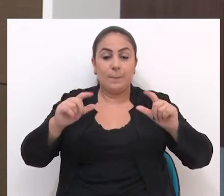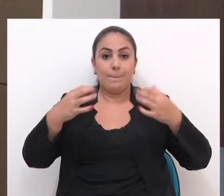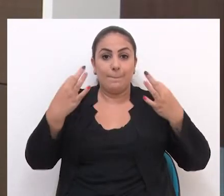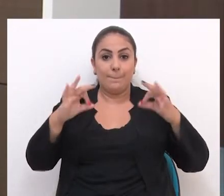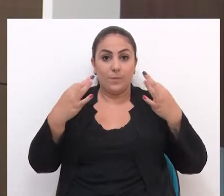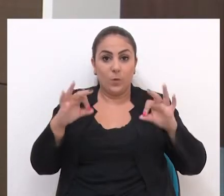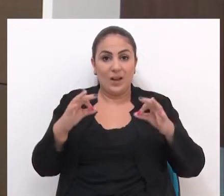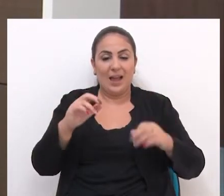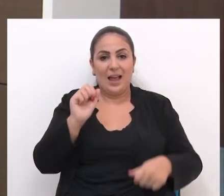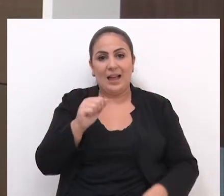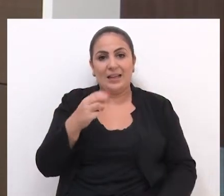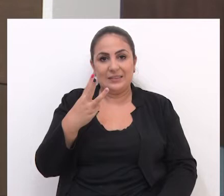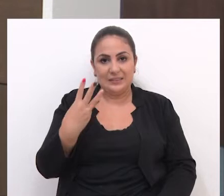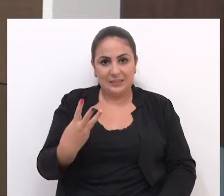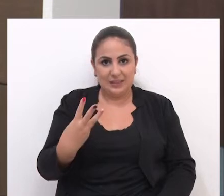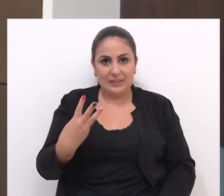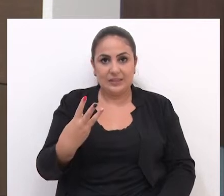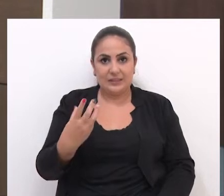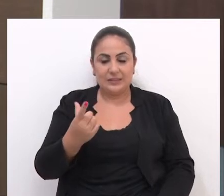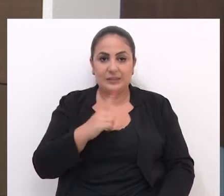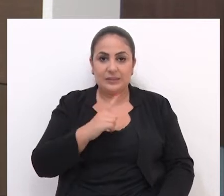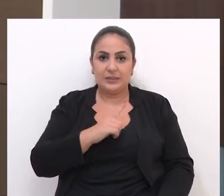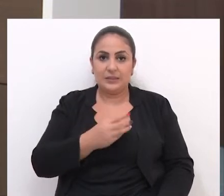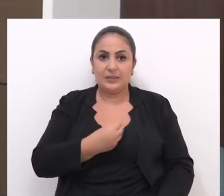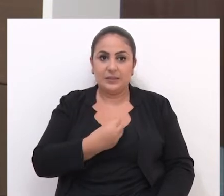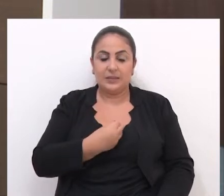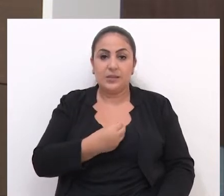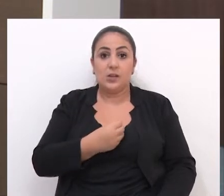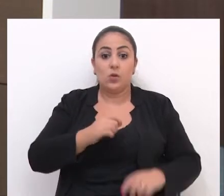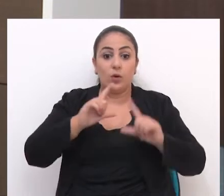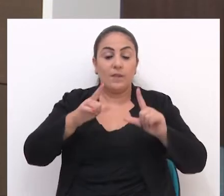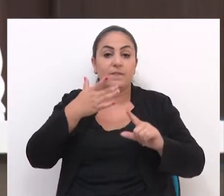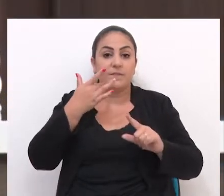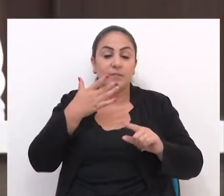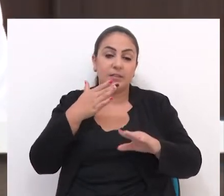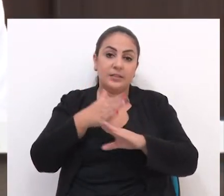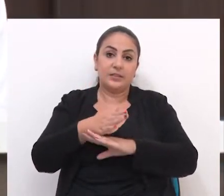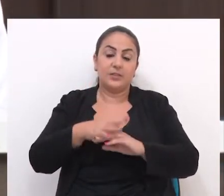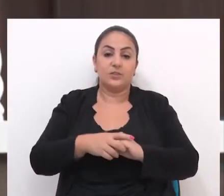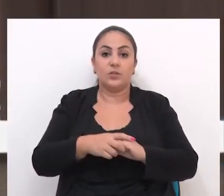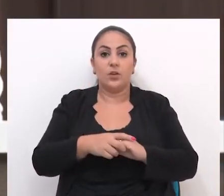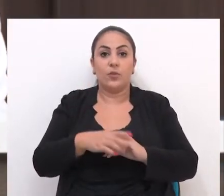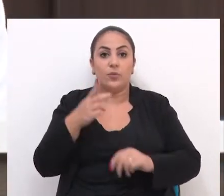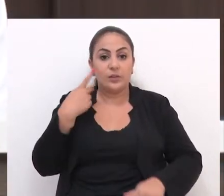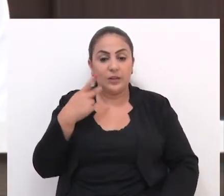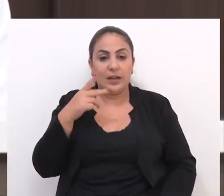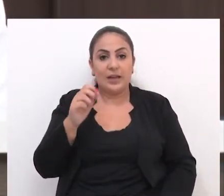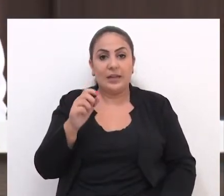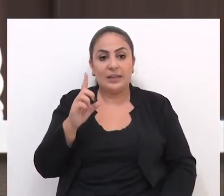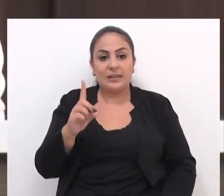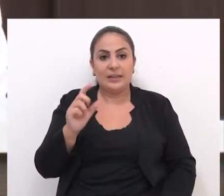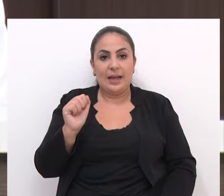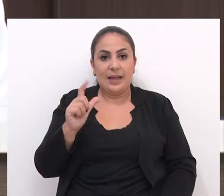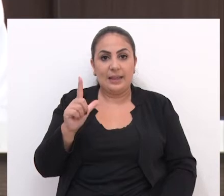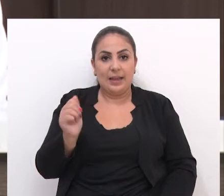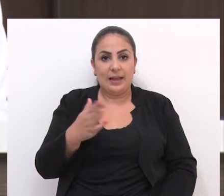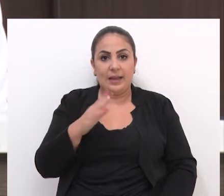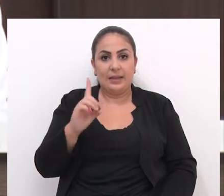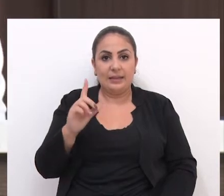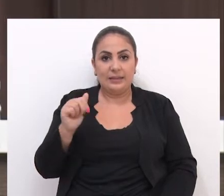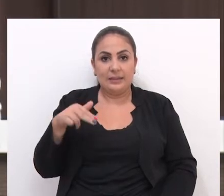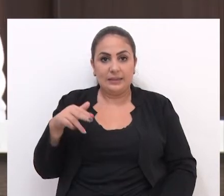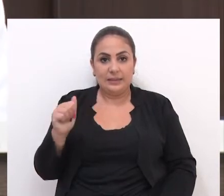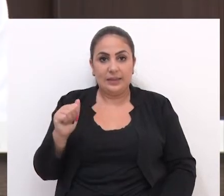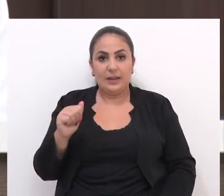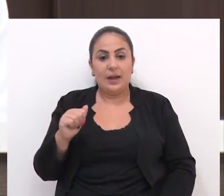folha A3 sejam expostos em locais de fácil acesso. Conforme Dalalana, a medida não traz